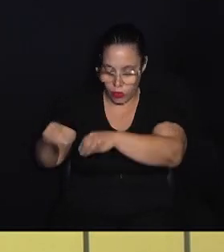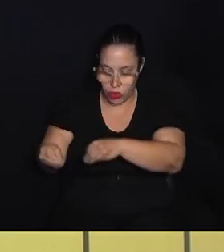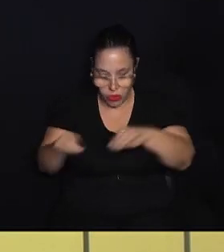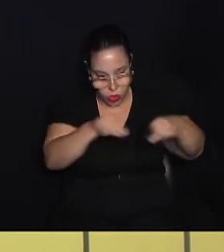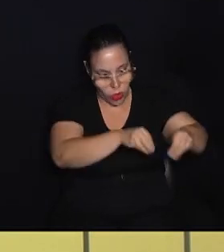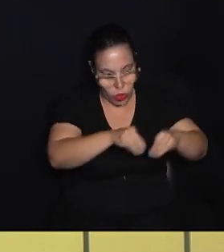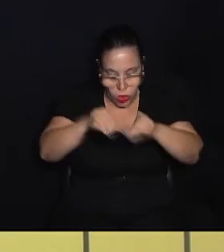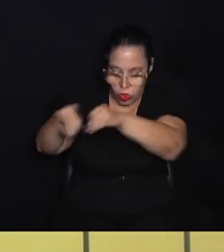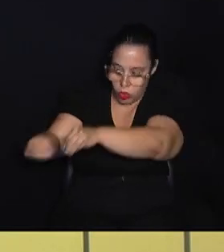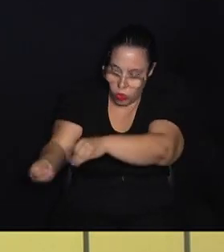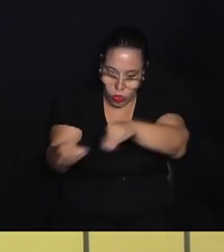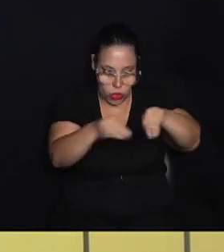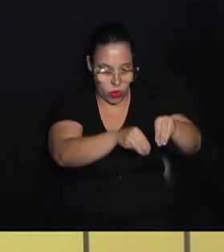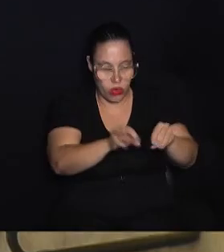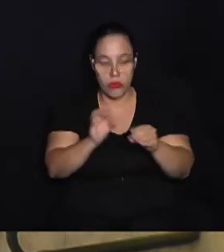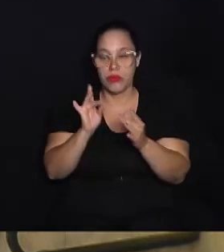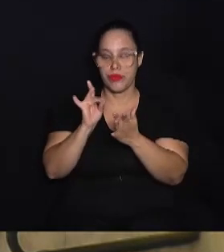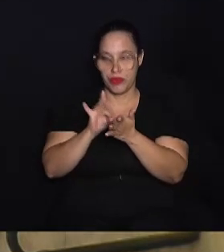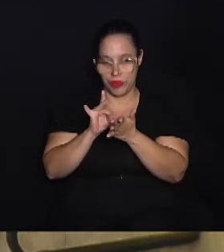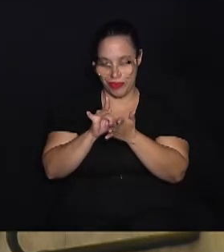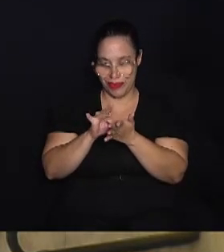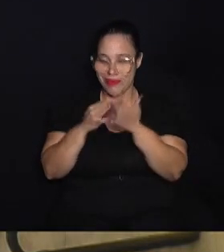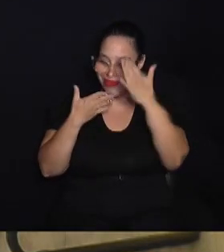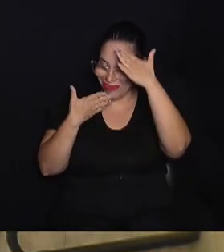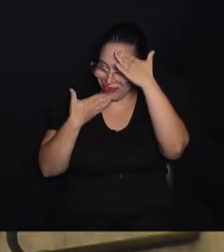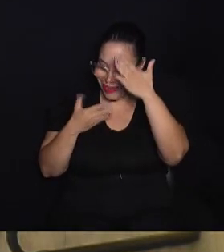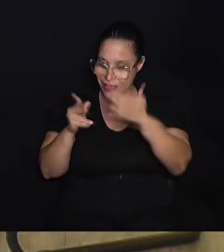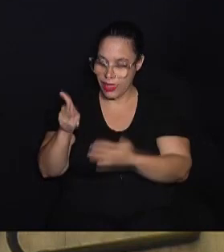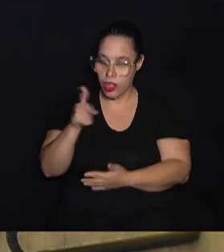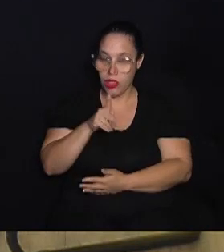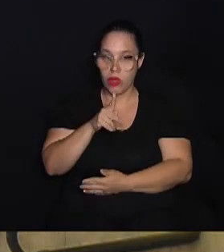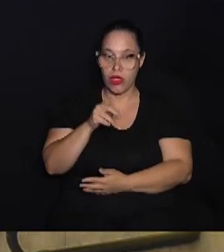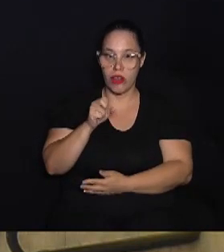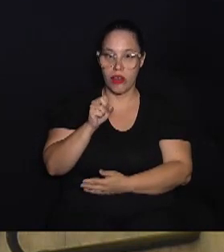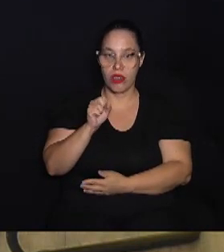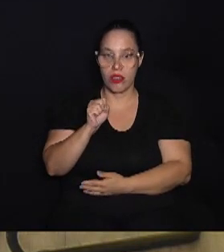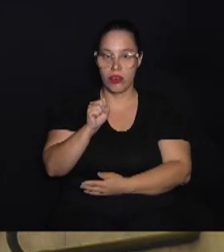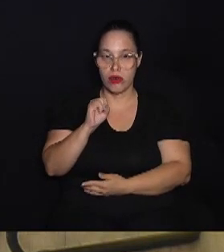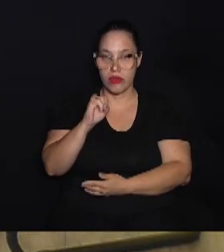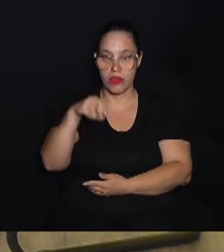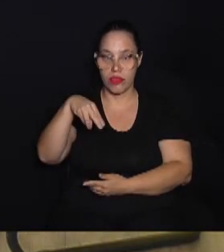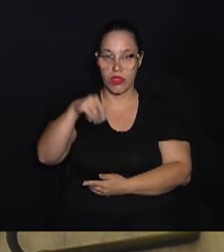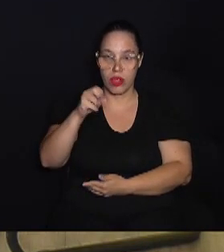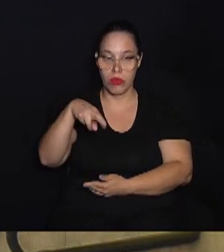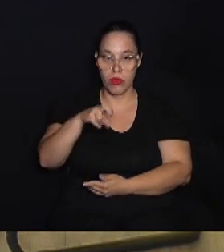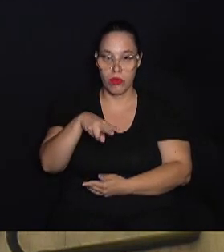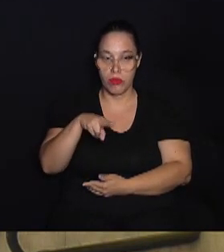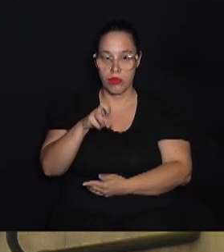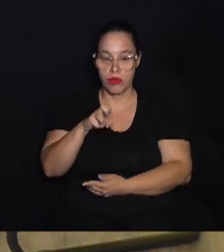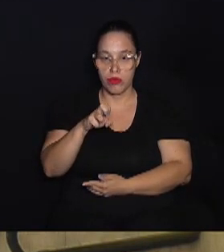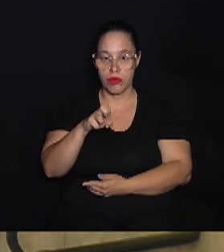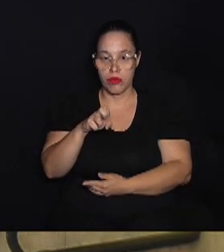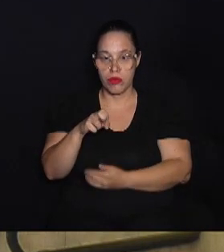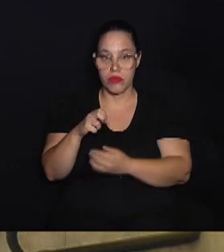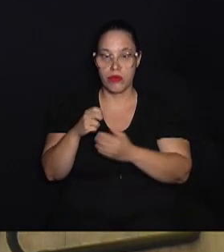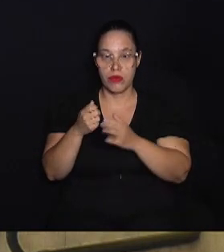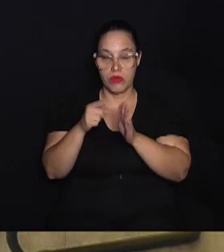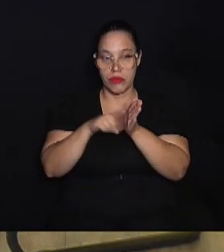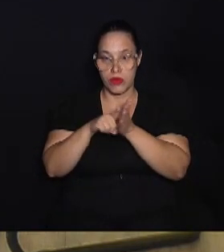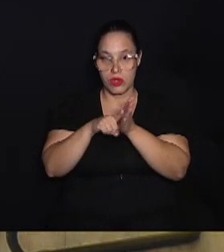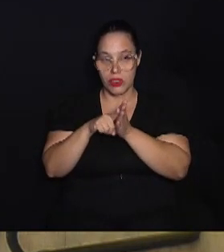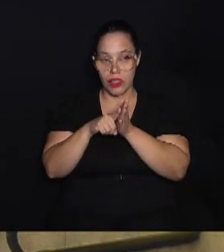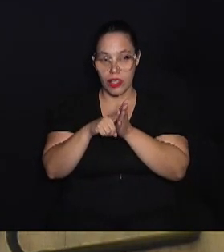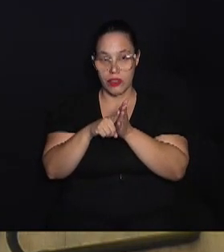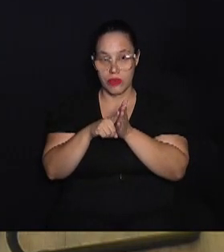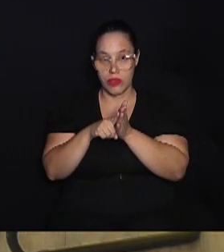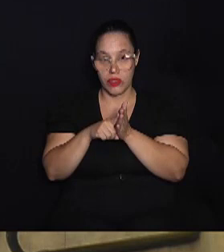estado. Tá certo, então, obrigada. Professora Simone, quando a gente pensa, inclusive, olha, estou aqui com a notícia da